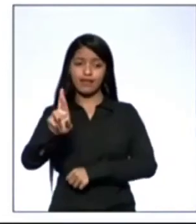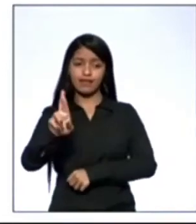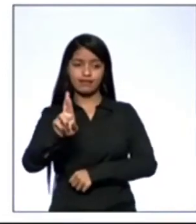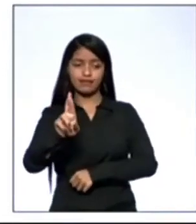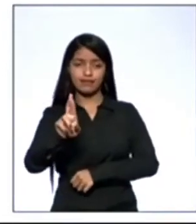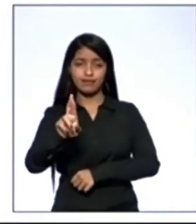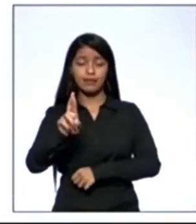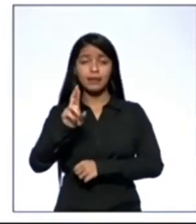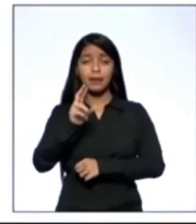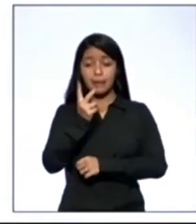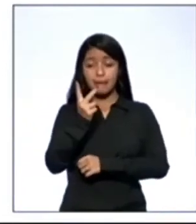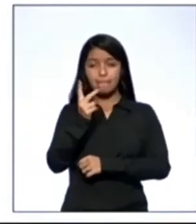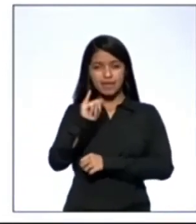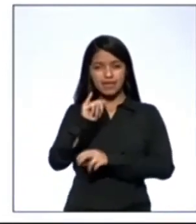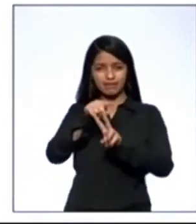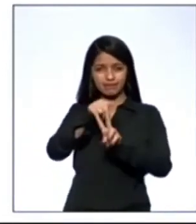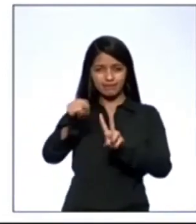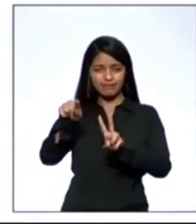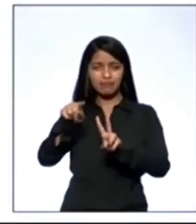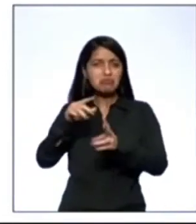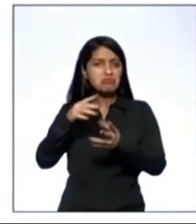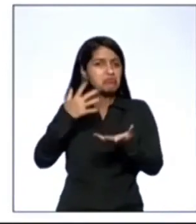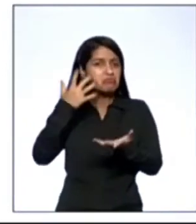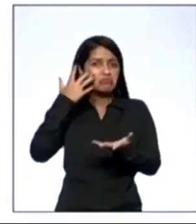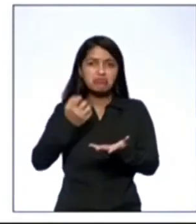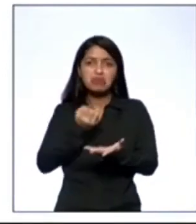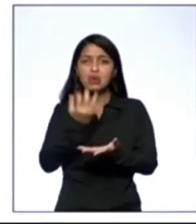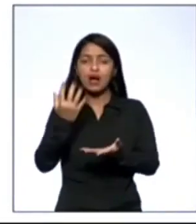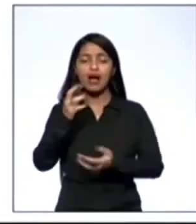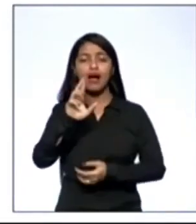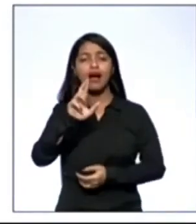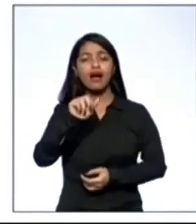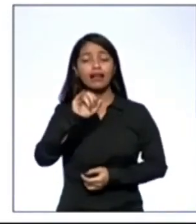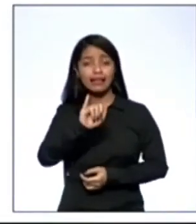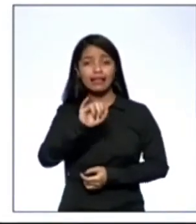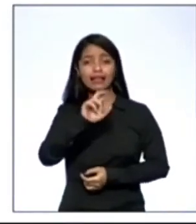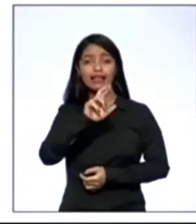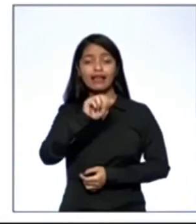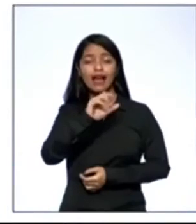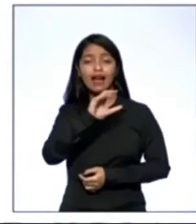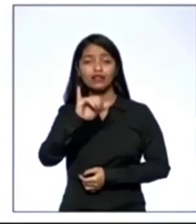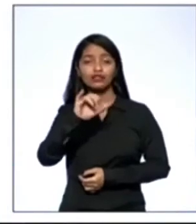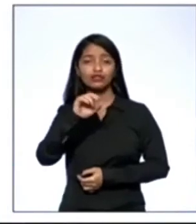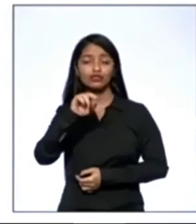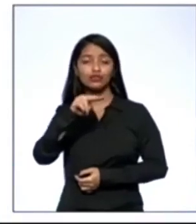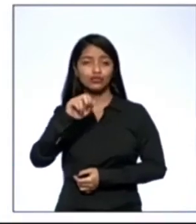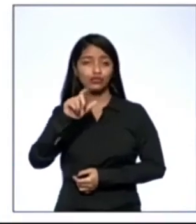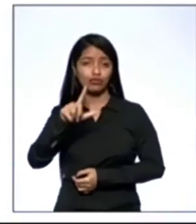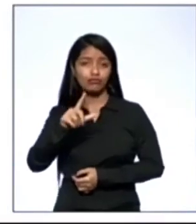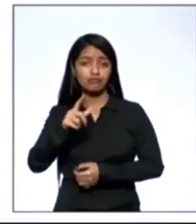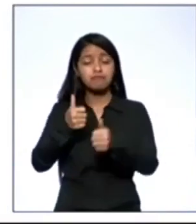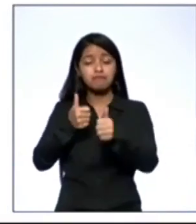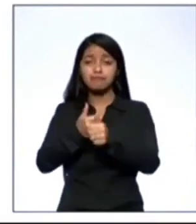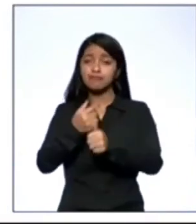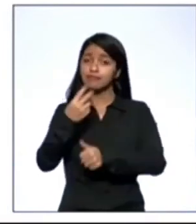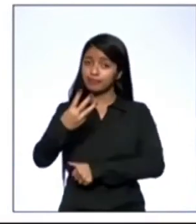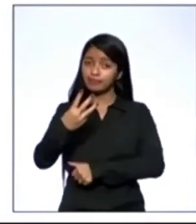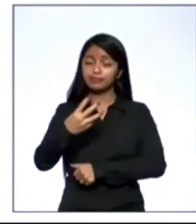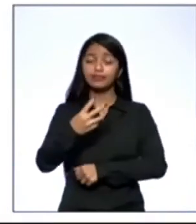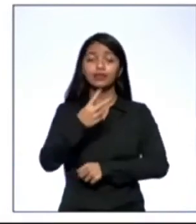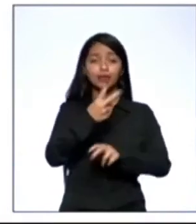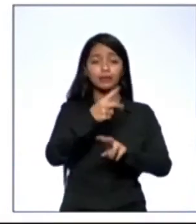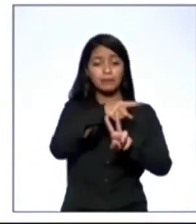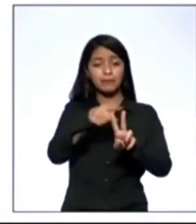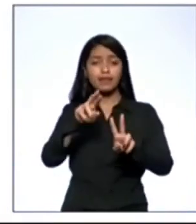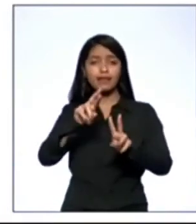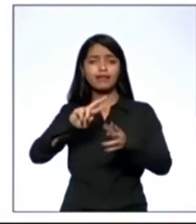está propondo a aproximação por 3, né? Então, o 2πr seria 2 vezes